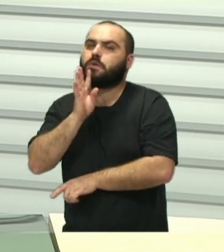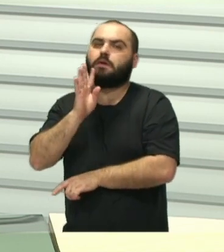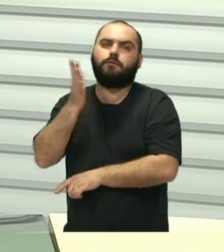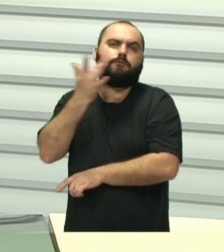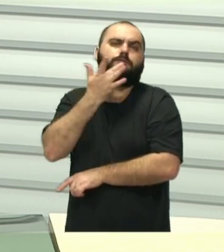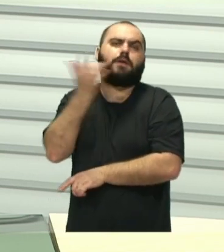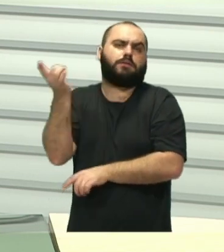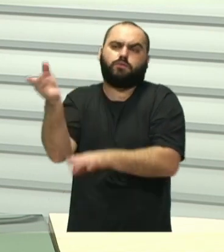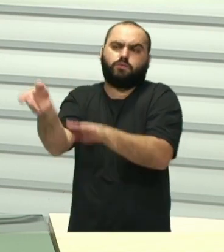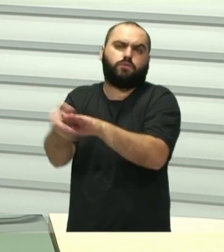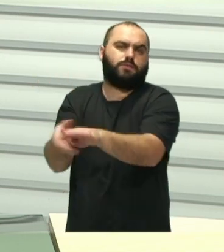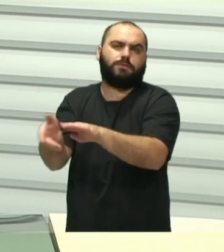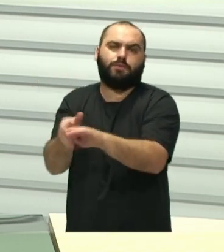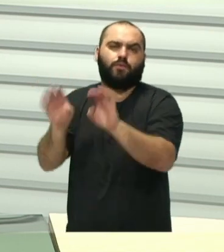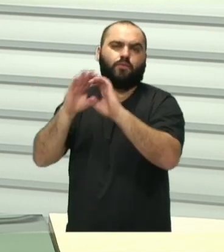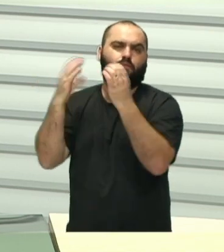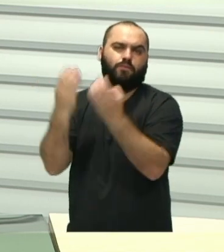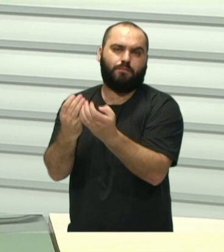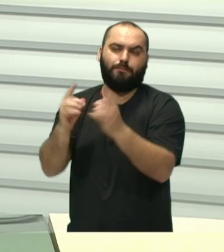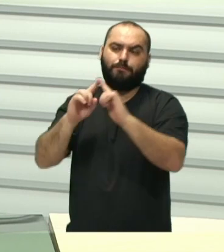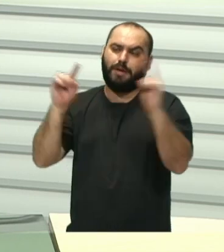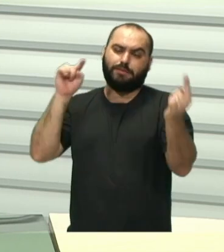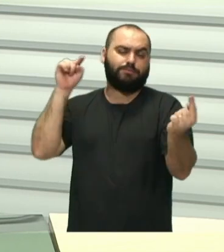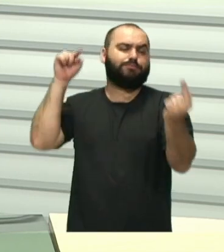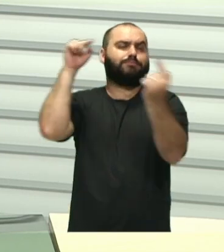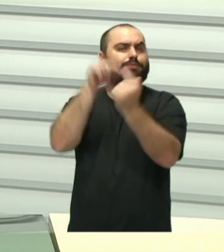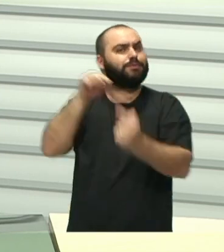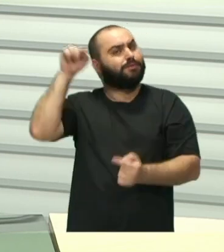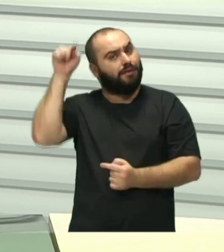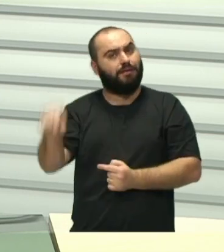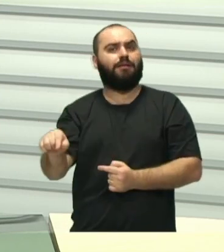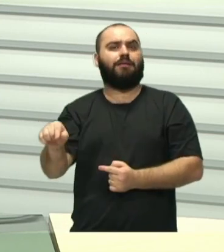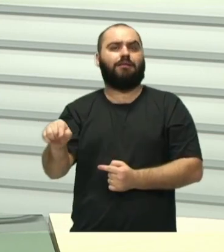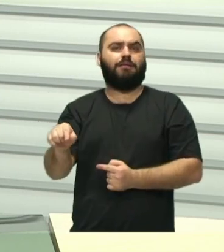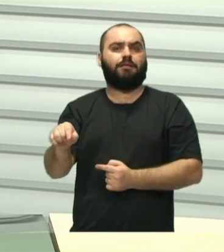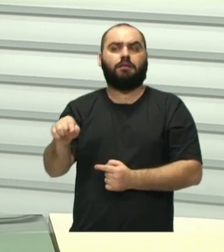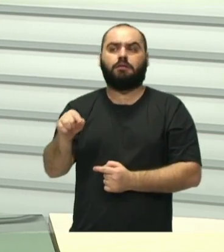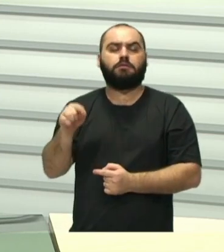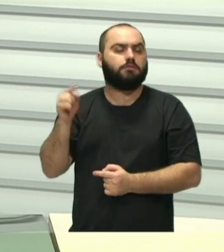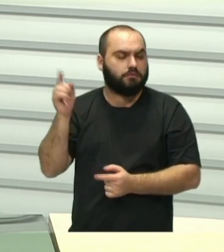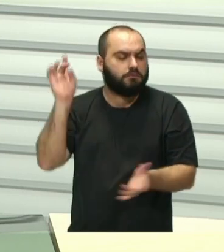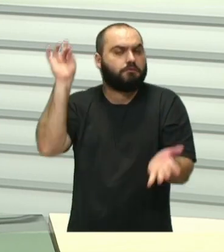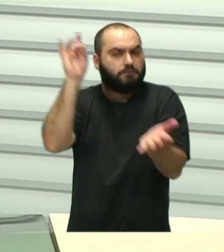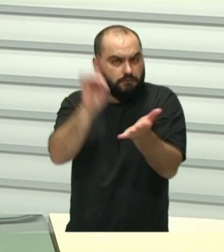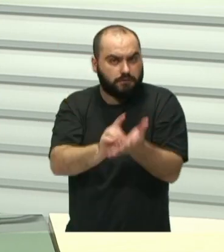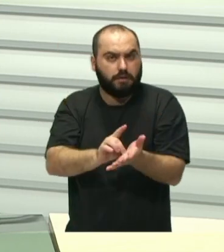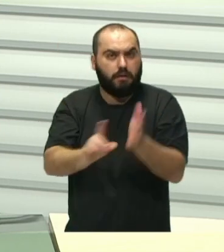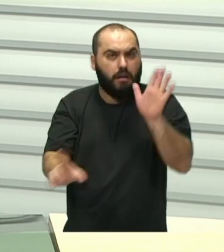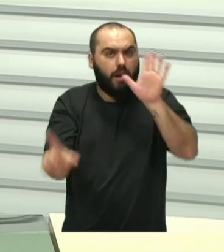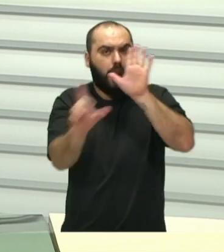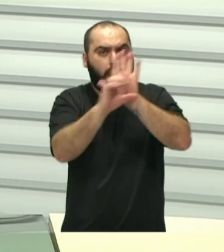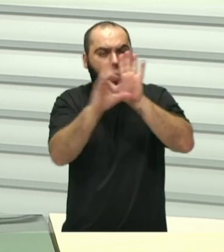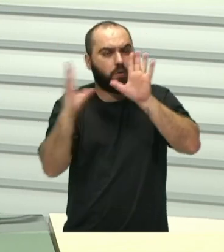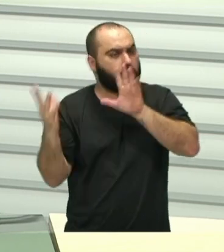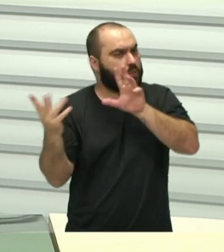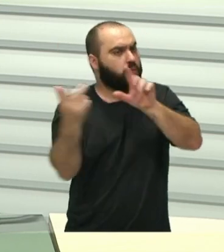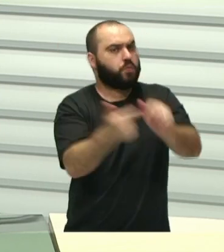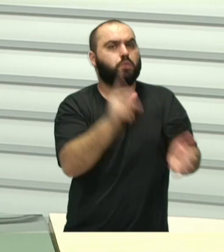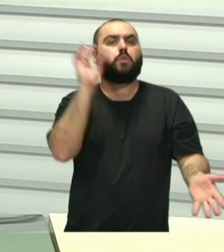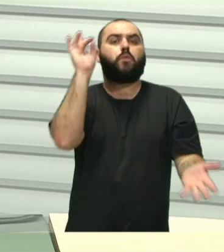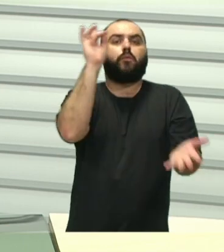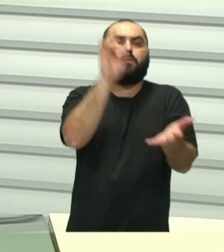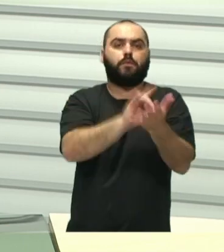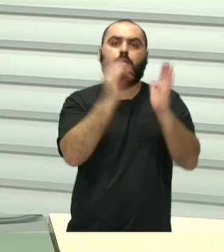para orientação da comunidade mas esse é o grande objetivo que nós possamos de fato ter toda a legislação é consolidadas em códigos